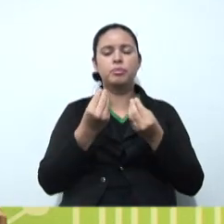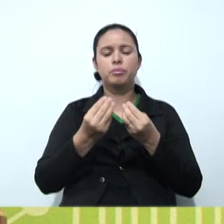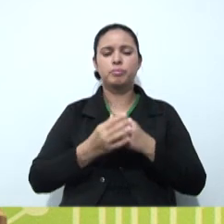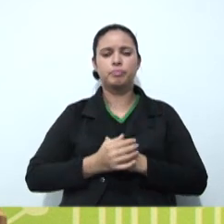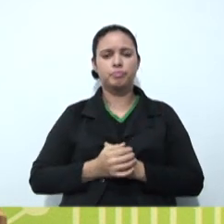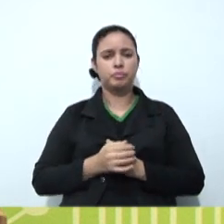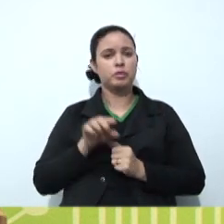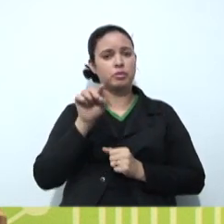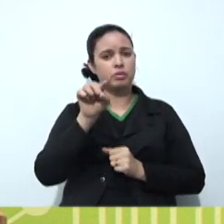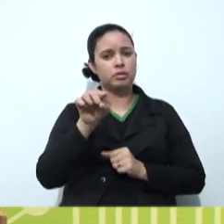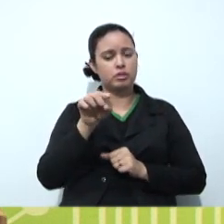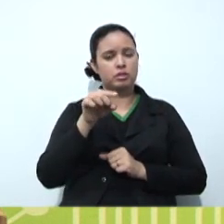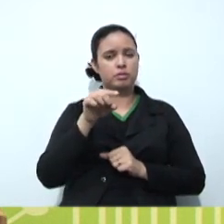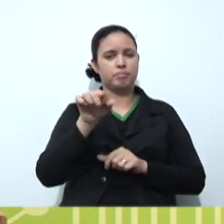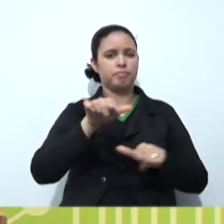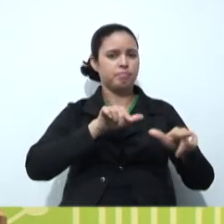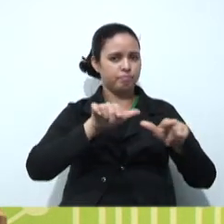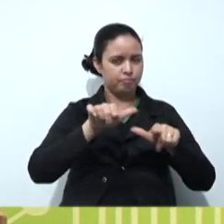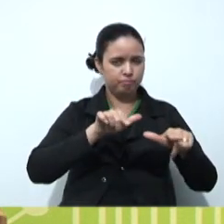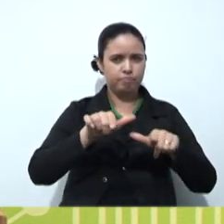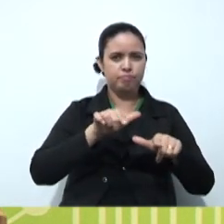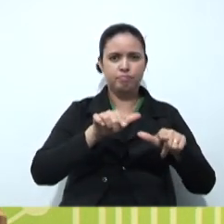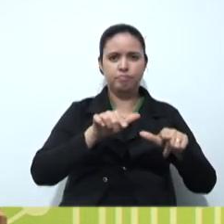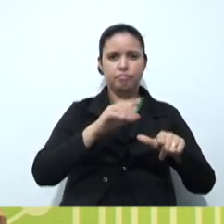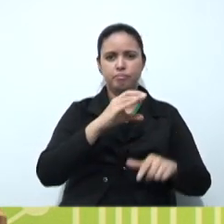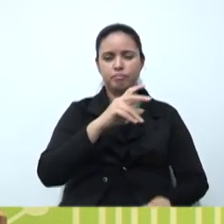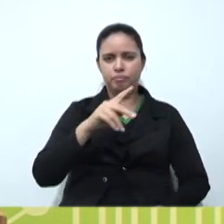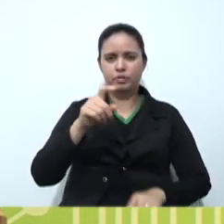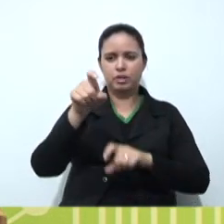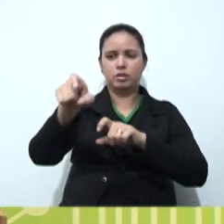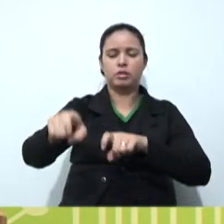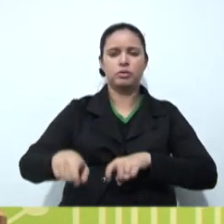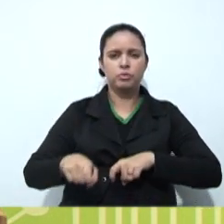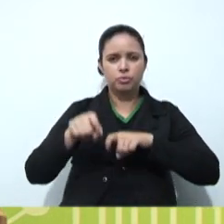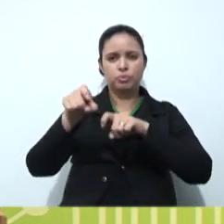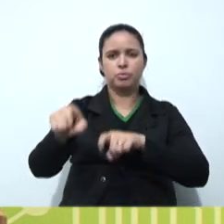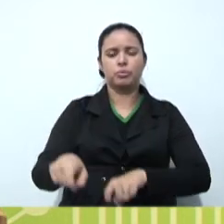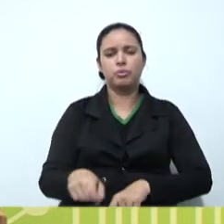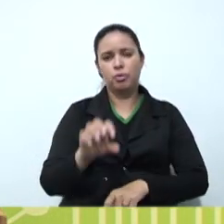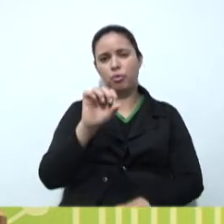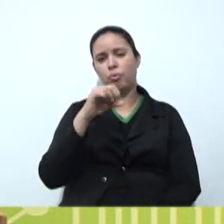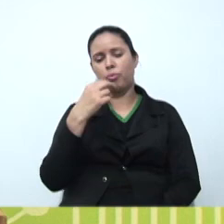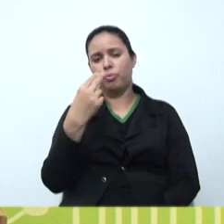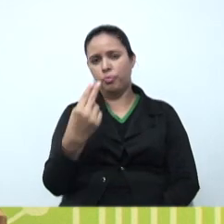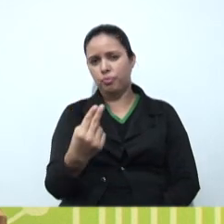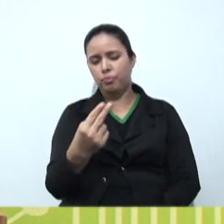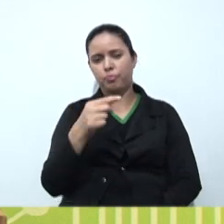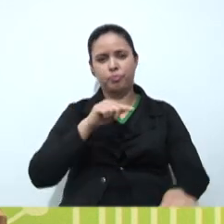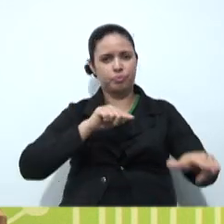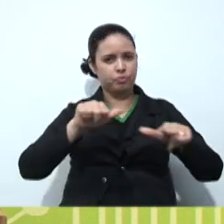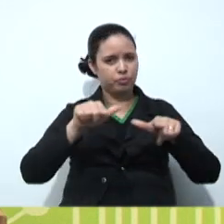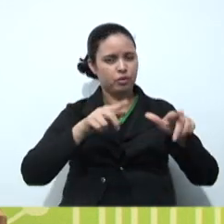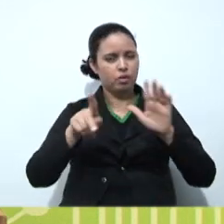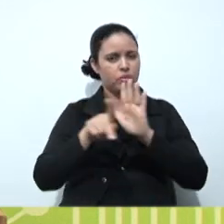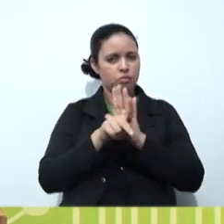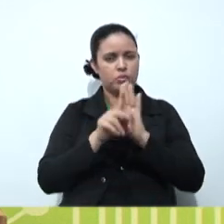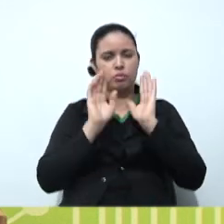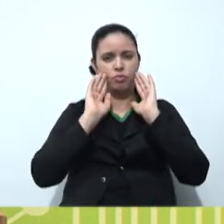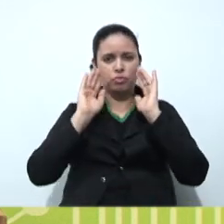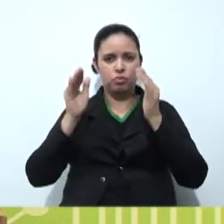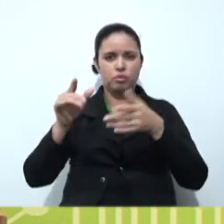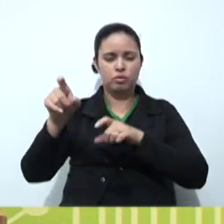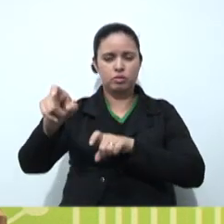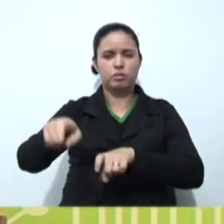você que trabalha com cooperativa de agricultura ou que vai trabalhar com situações de agricultura, você com